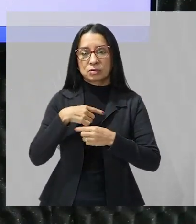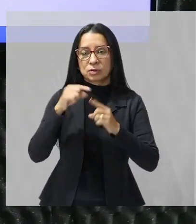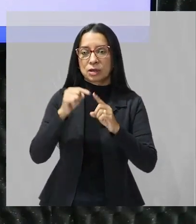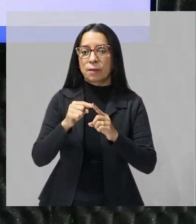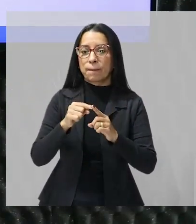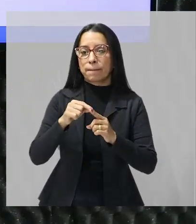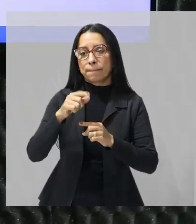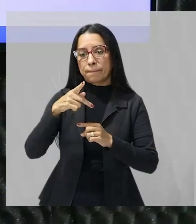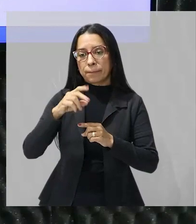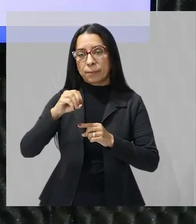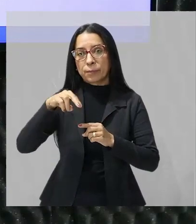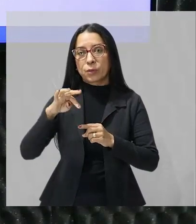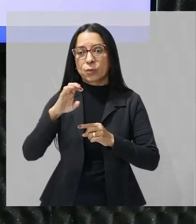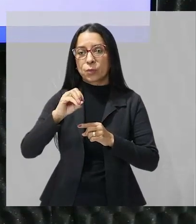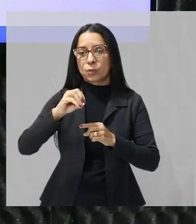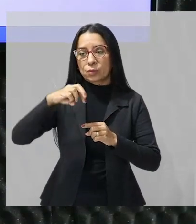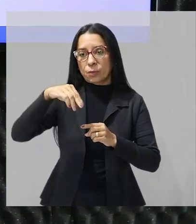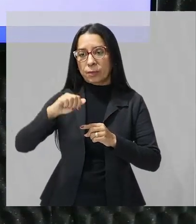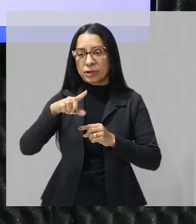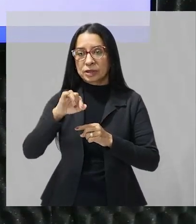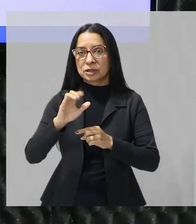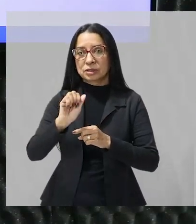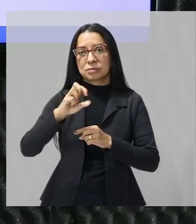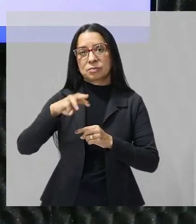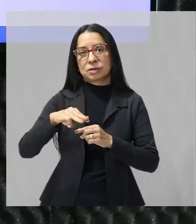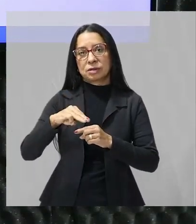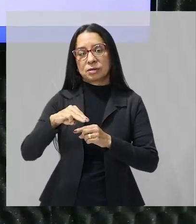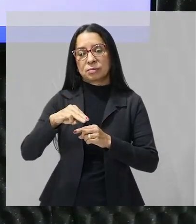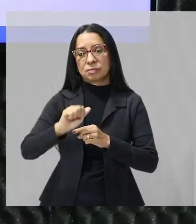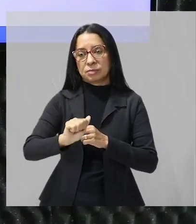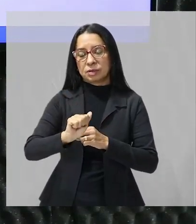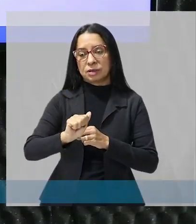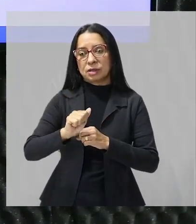ponto de máximo. Eu espero que você tenha compreendido, tá? Deixo